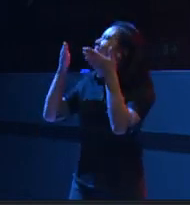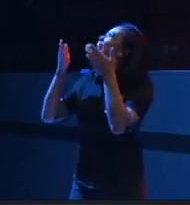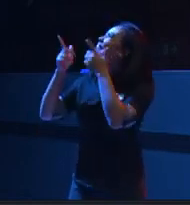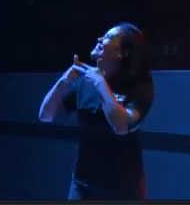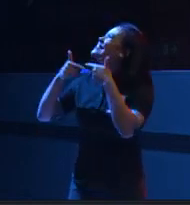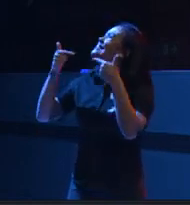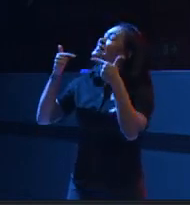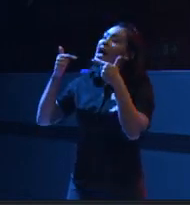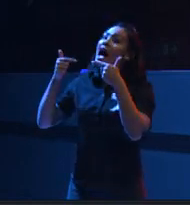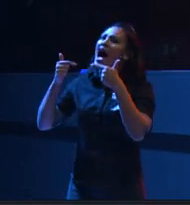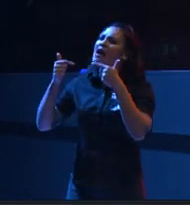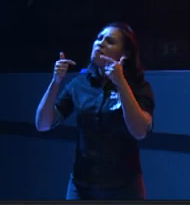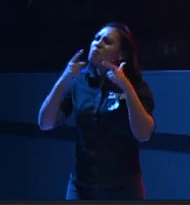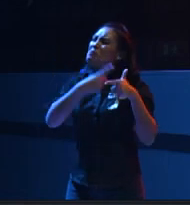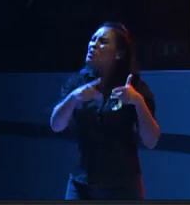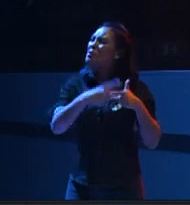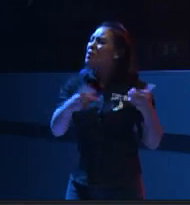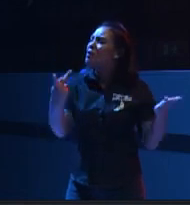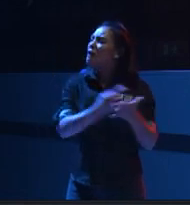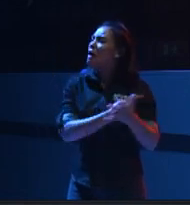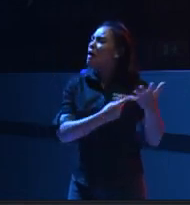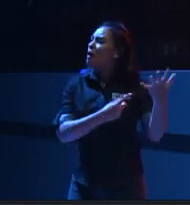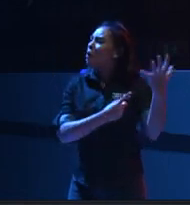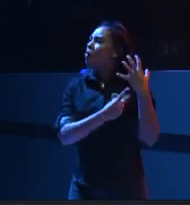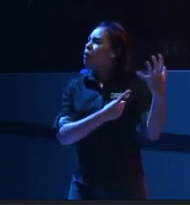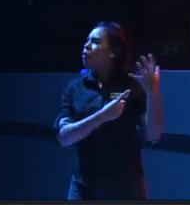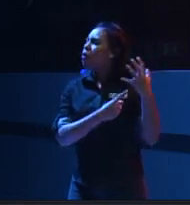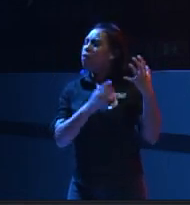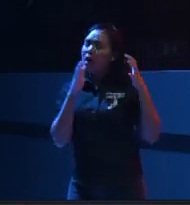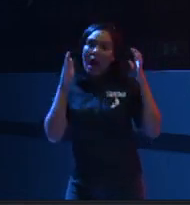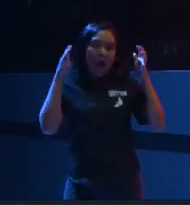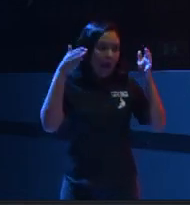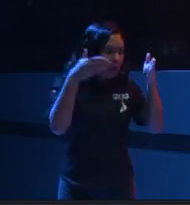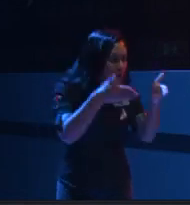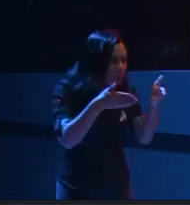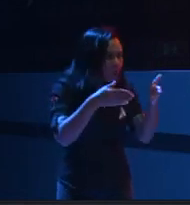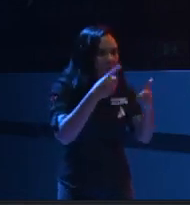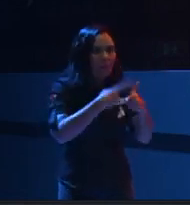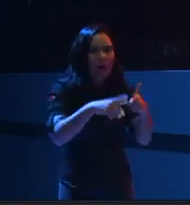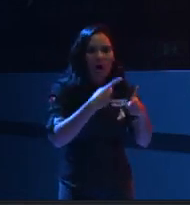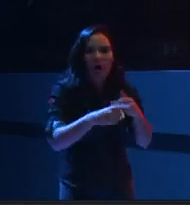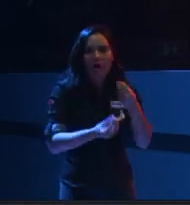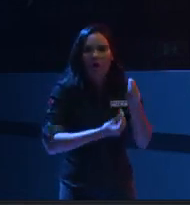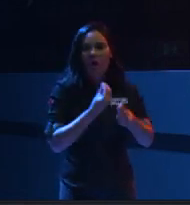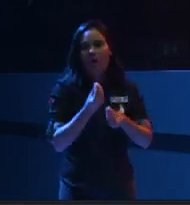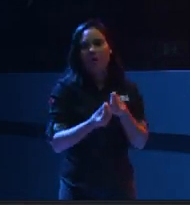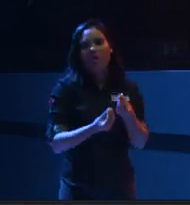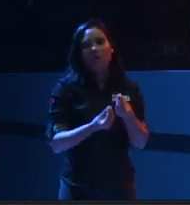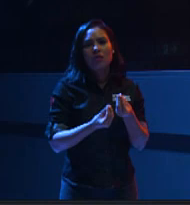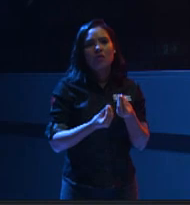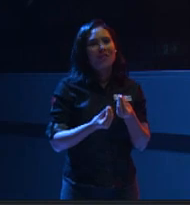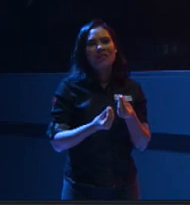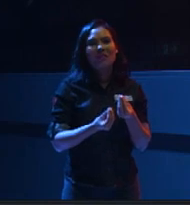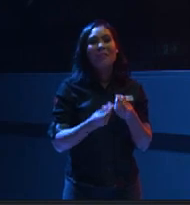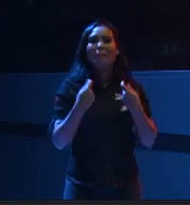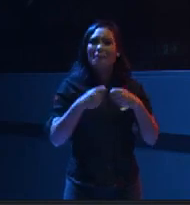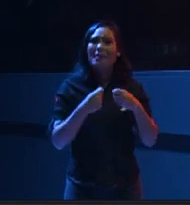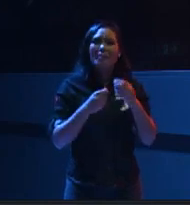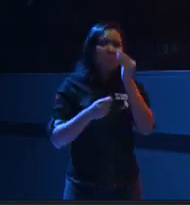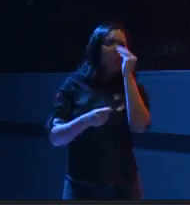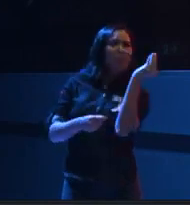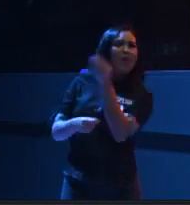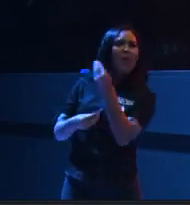Deus me abandonou Deus não me ama Deus não me quer porque se Foca no problema e não no Deus que tem solução para todo